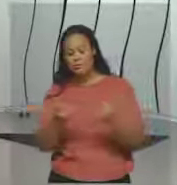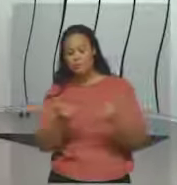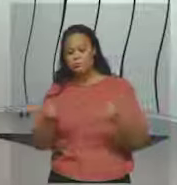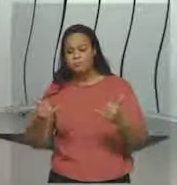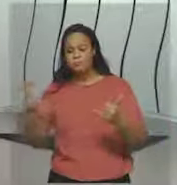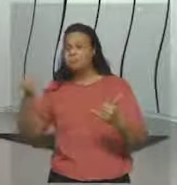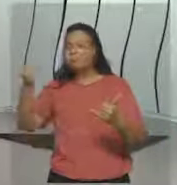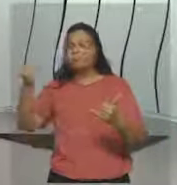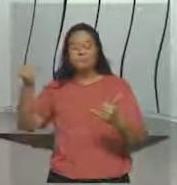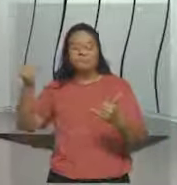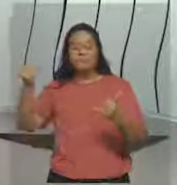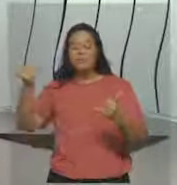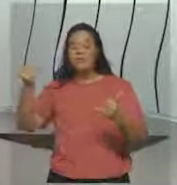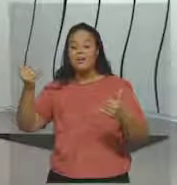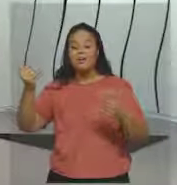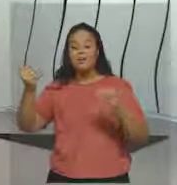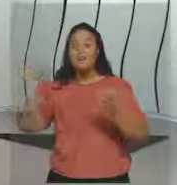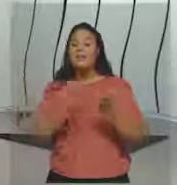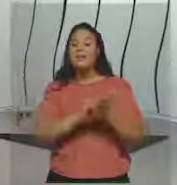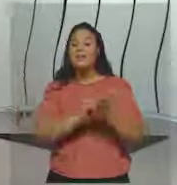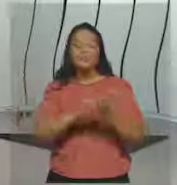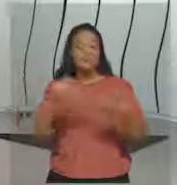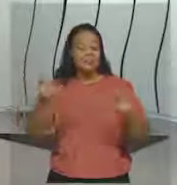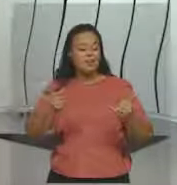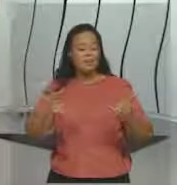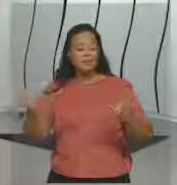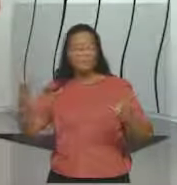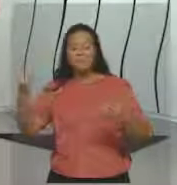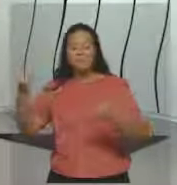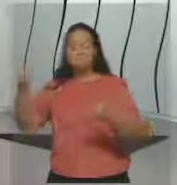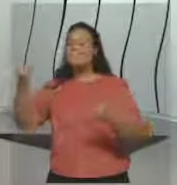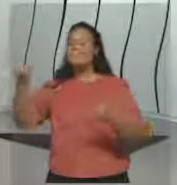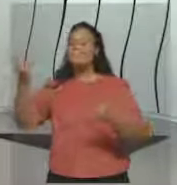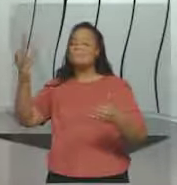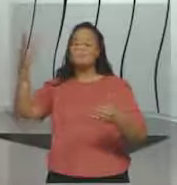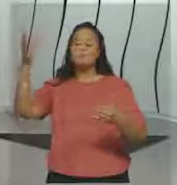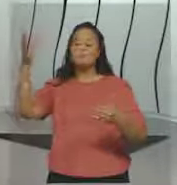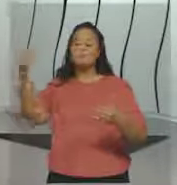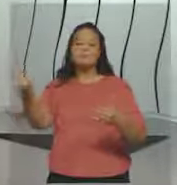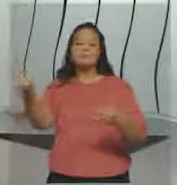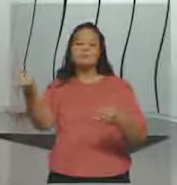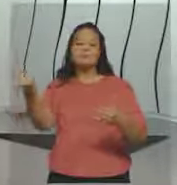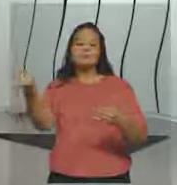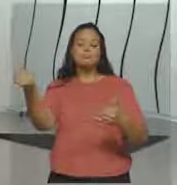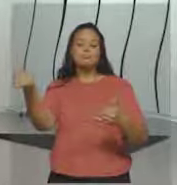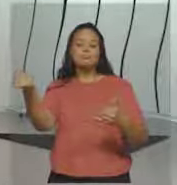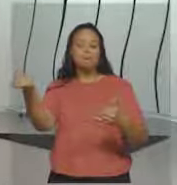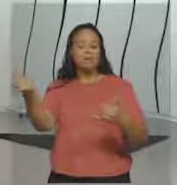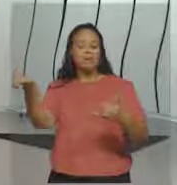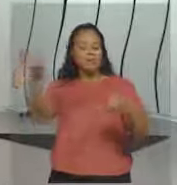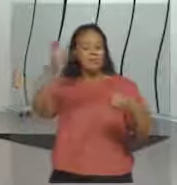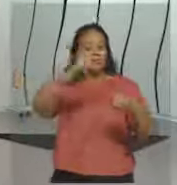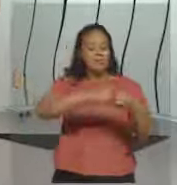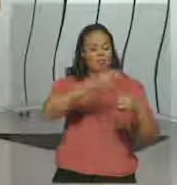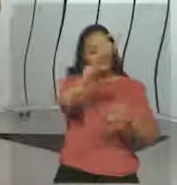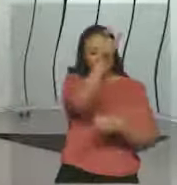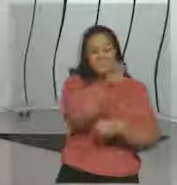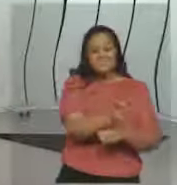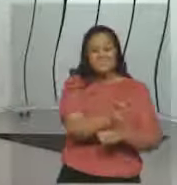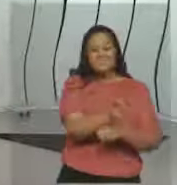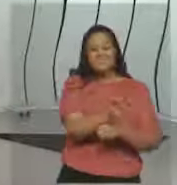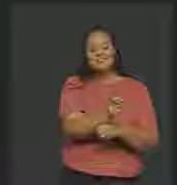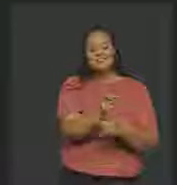vai haver todo aquele percurso dos elétrons aqui através do fio condutor e voltar para o gerador. Essa é a ideia, então,